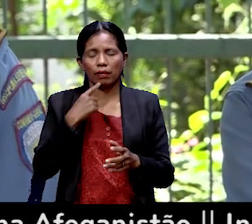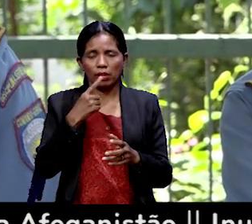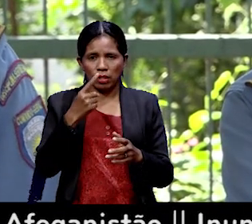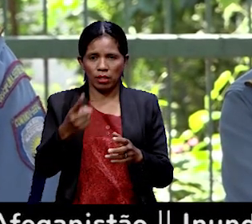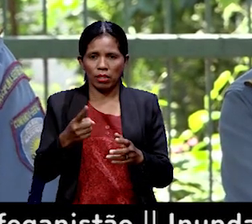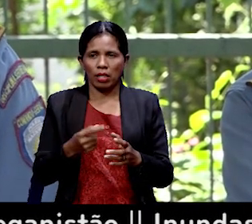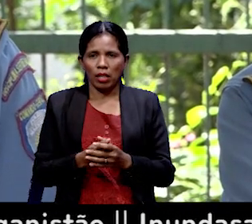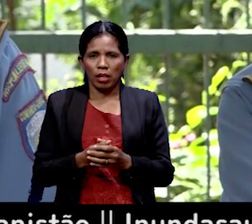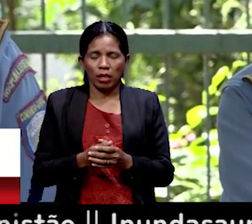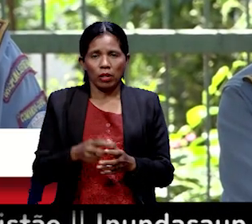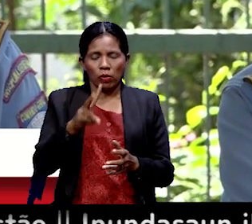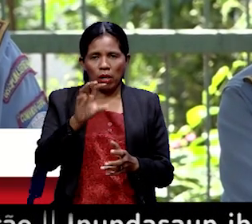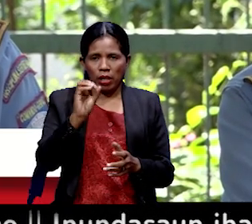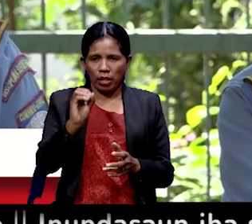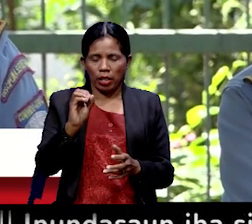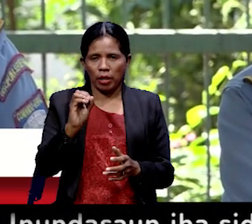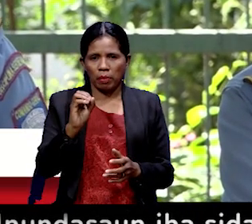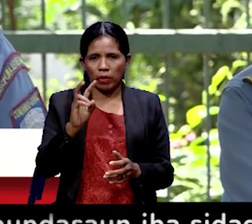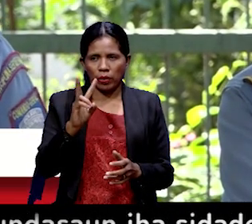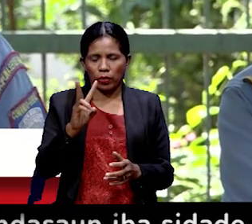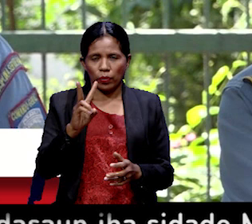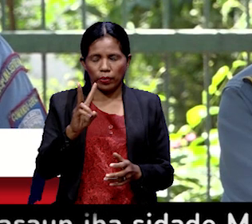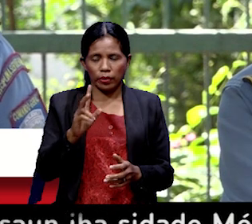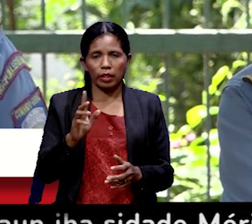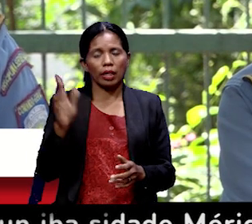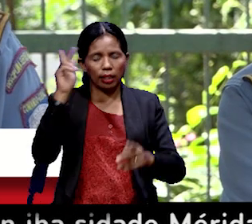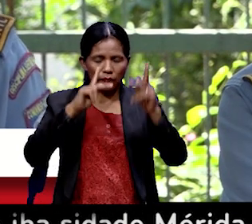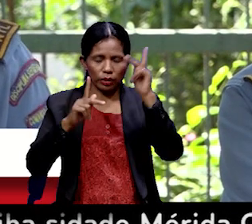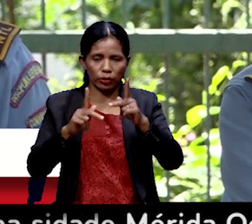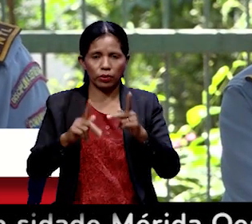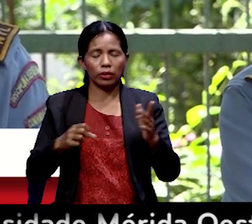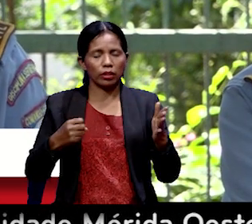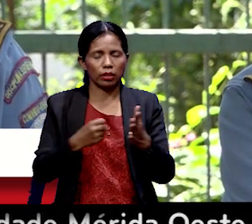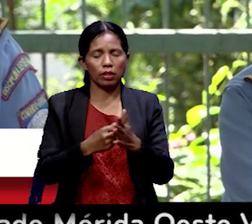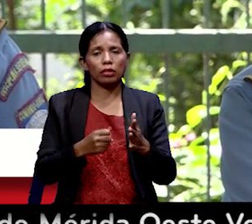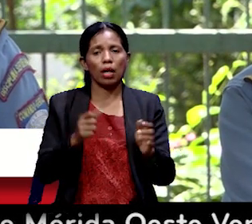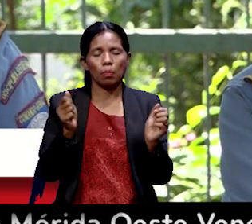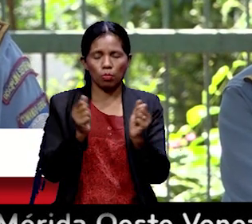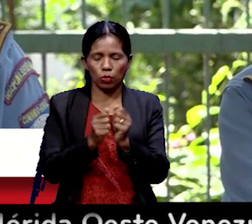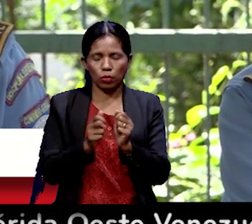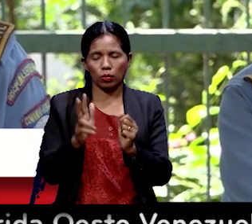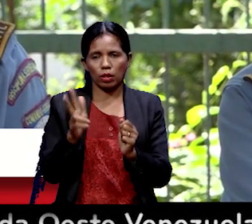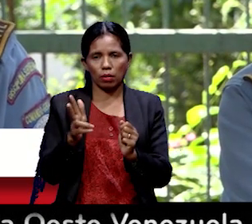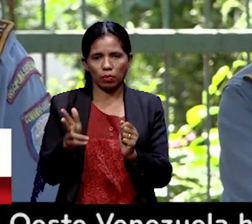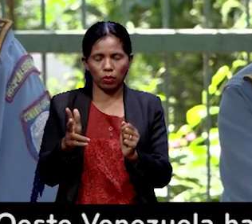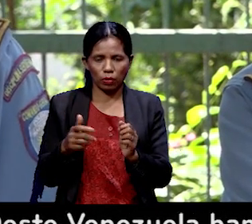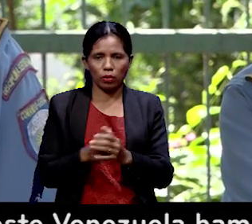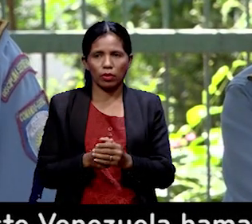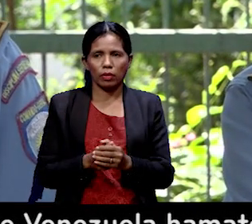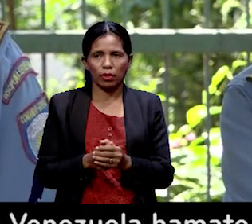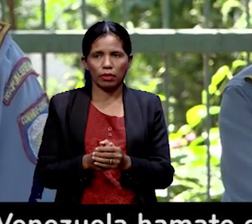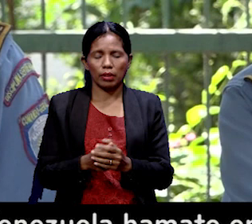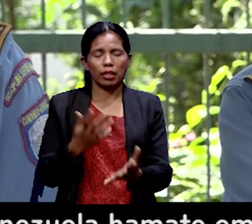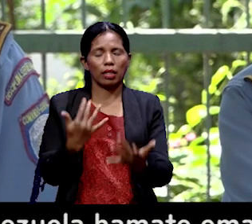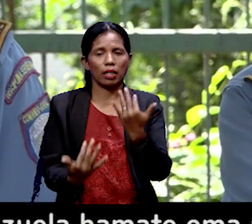de 2021, caso incidente, há muito que tolo nulo. Assalto malo 29, aí há numa